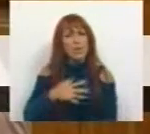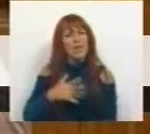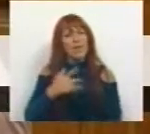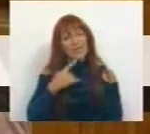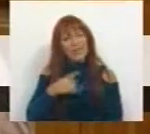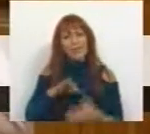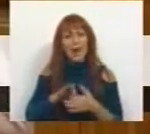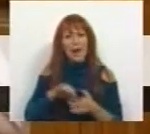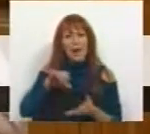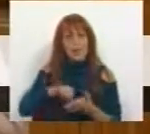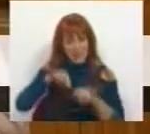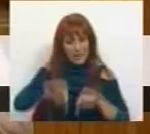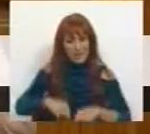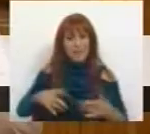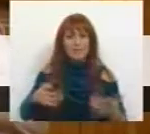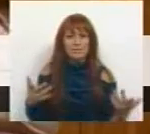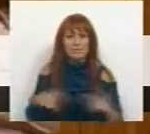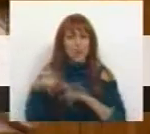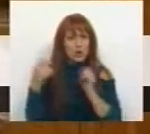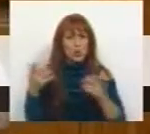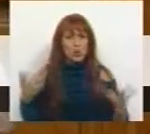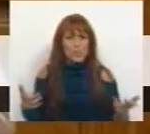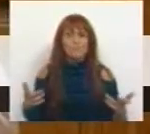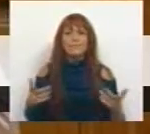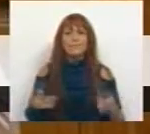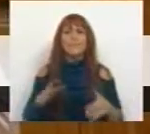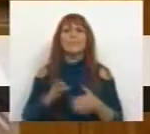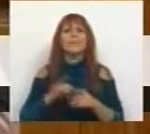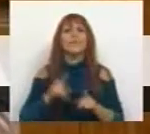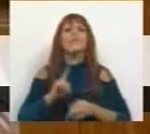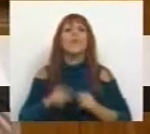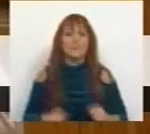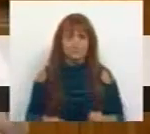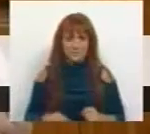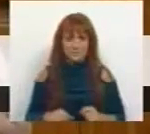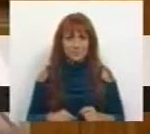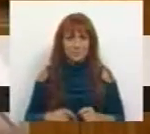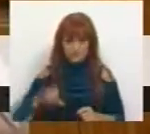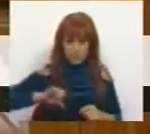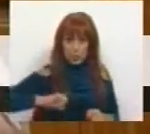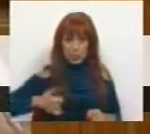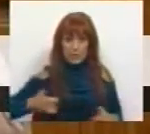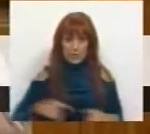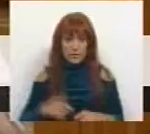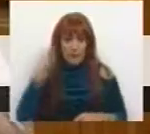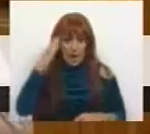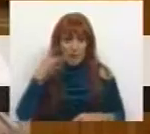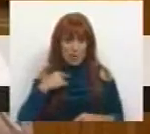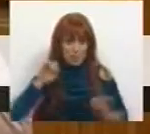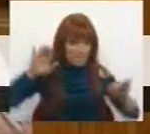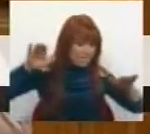de fazer nesta sede de discussão, que tem a ver com o seguinte: os Verdes